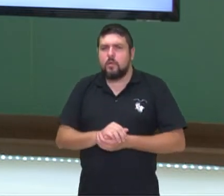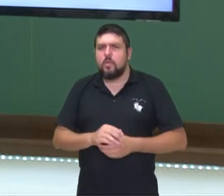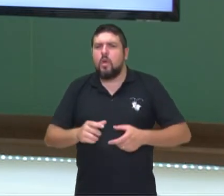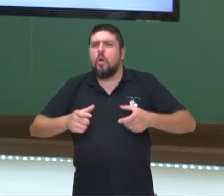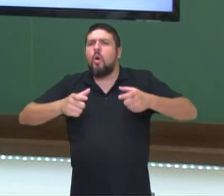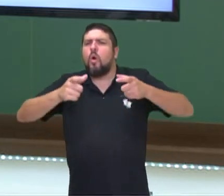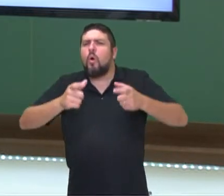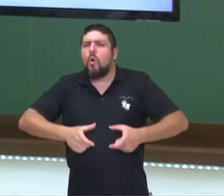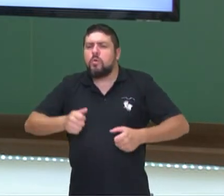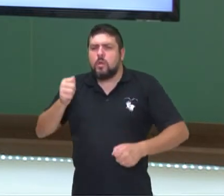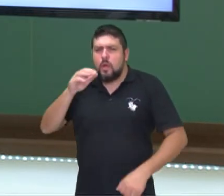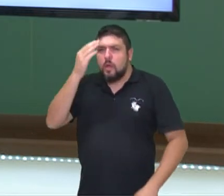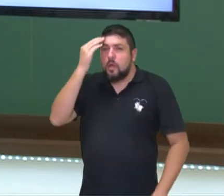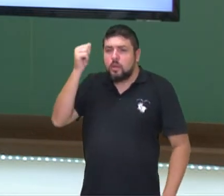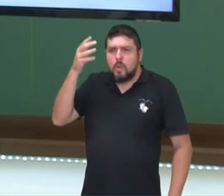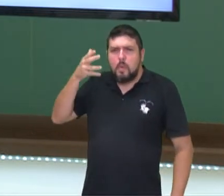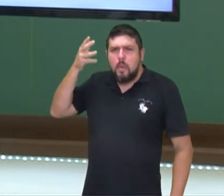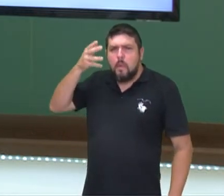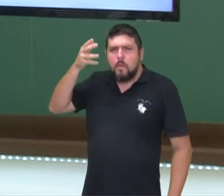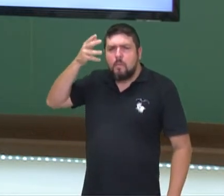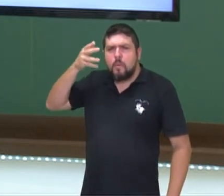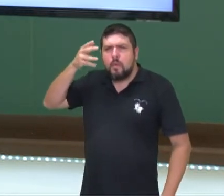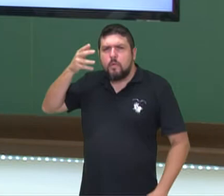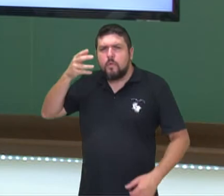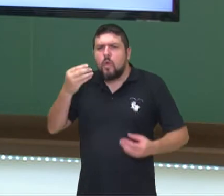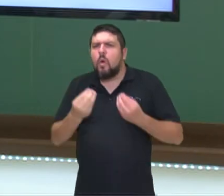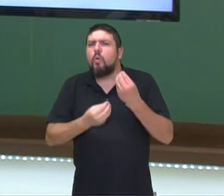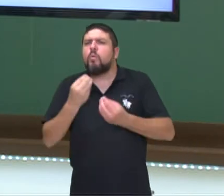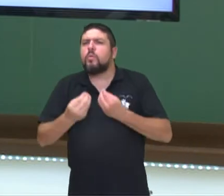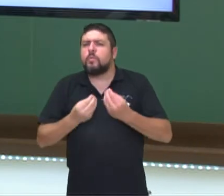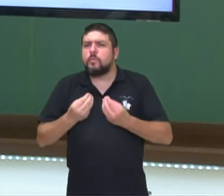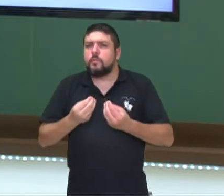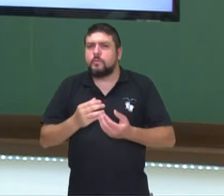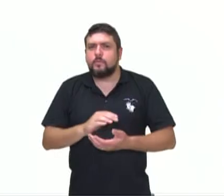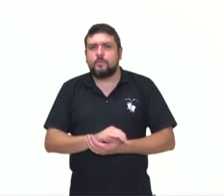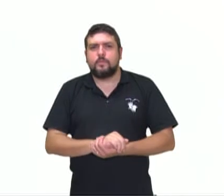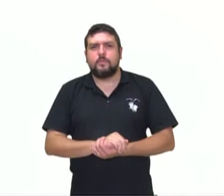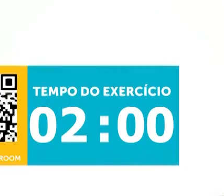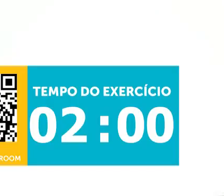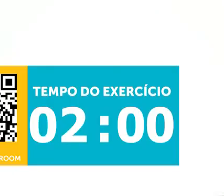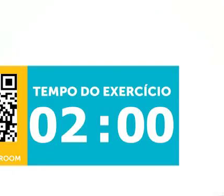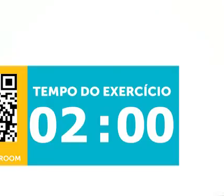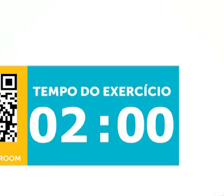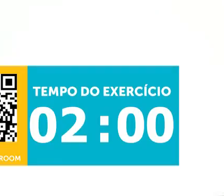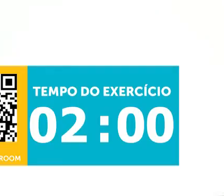nossa vida saber fazer uma boa oratória é importante?